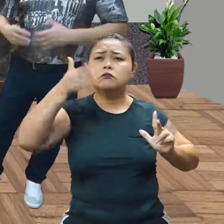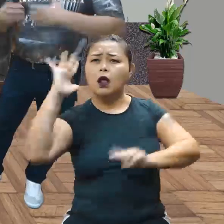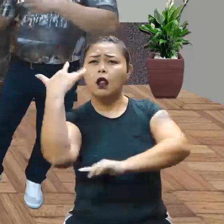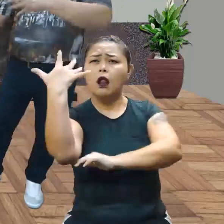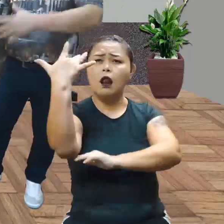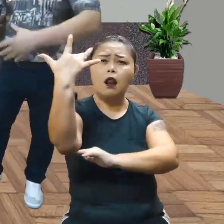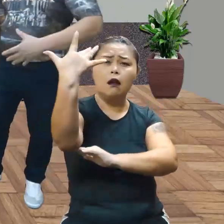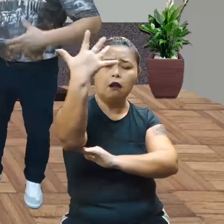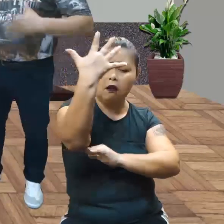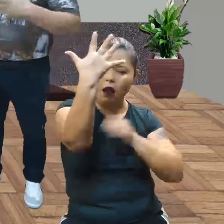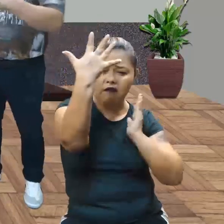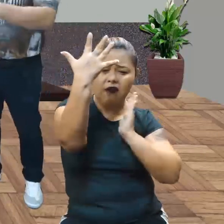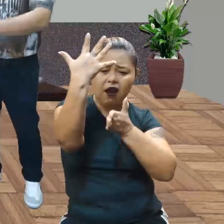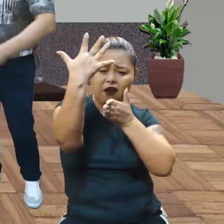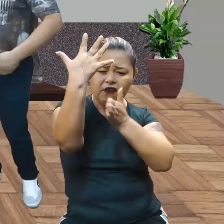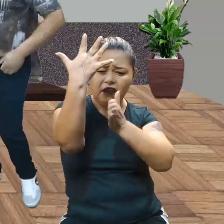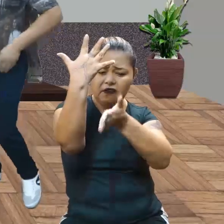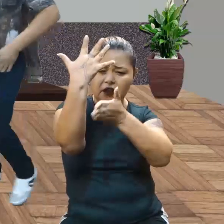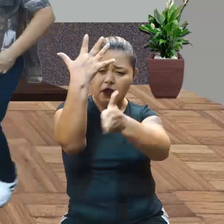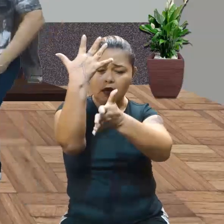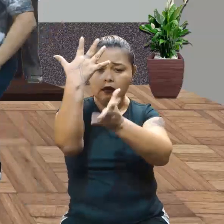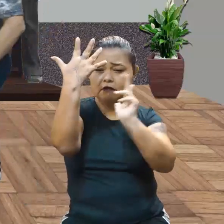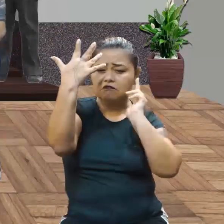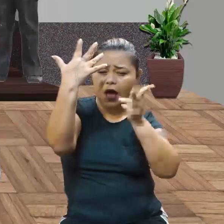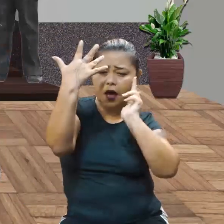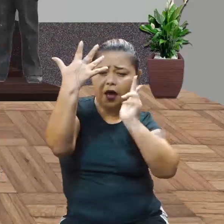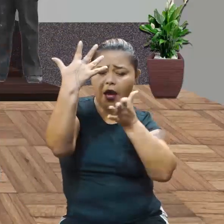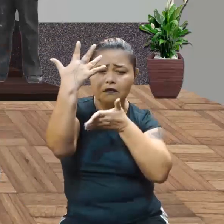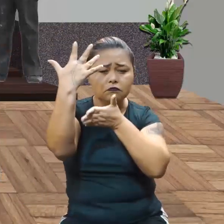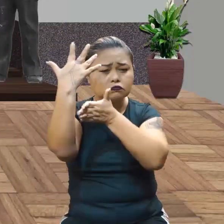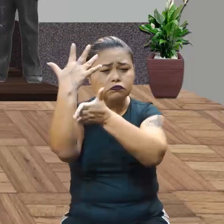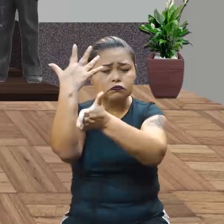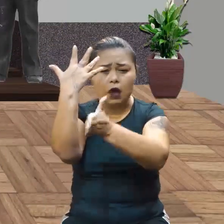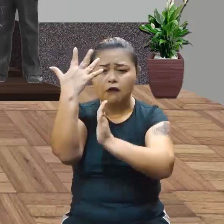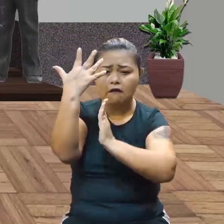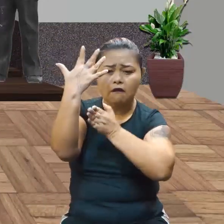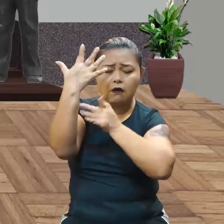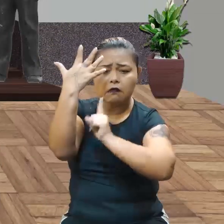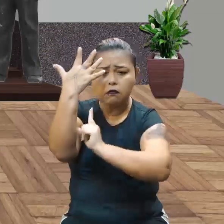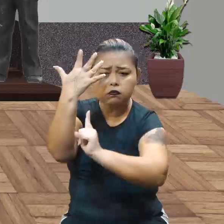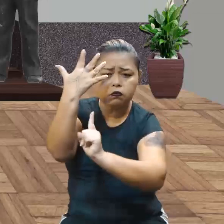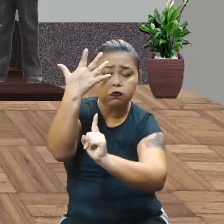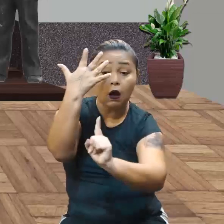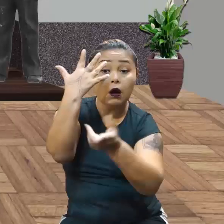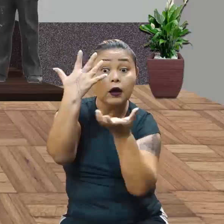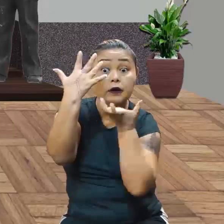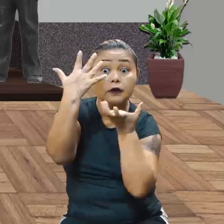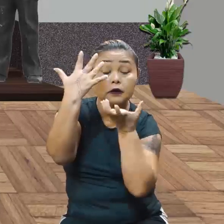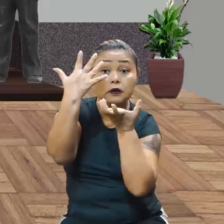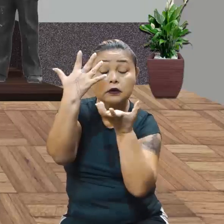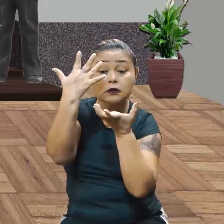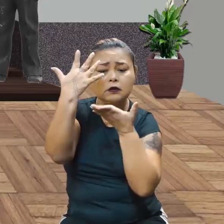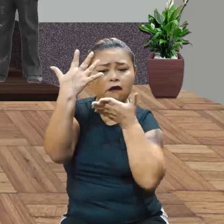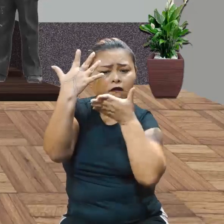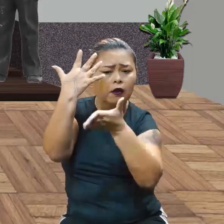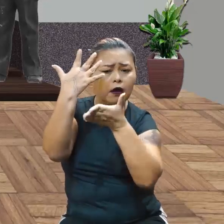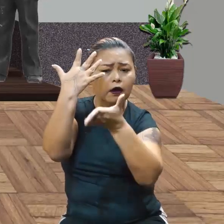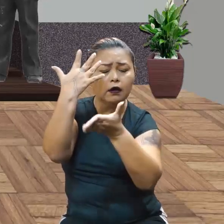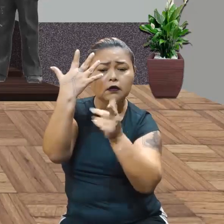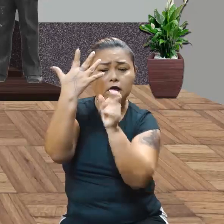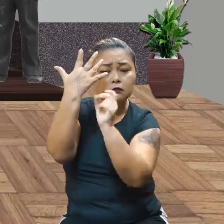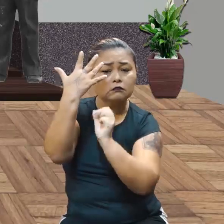mata, vão dentro dessas aventuras, dentro dessa busca